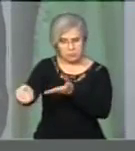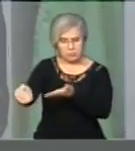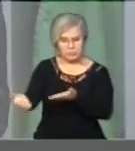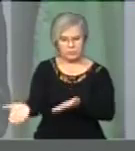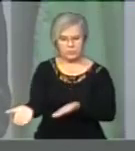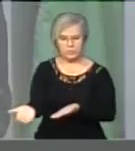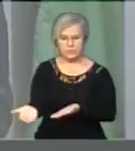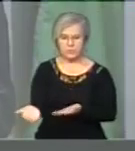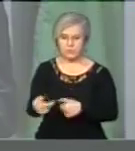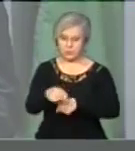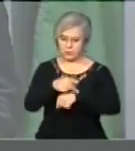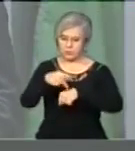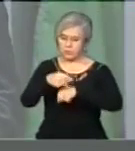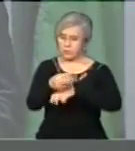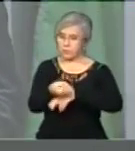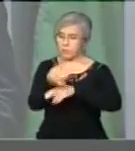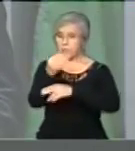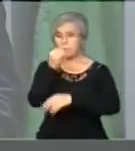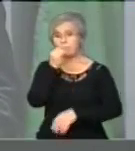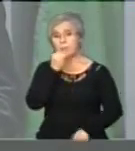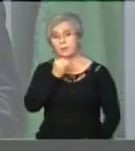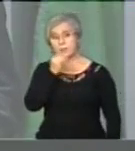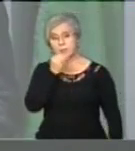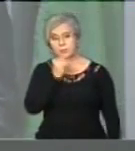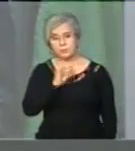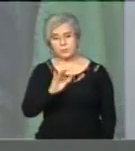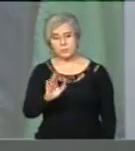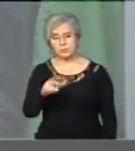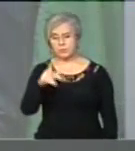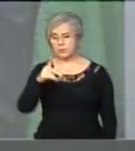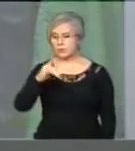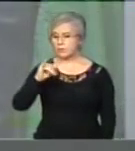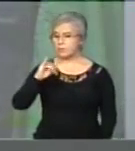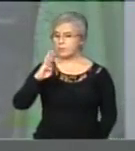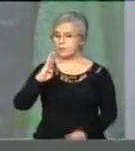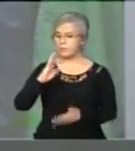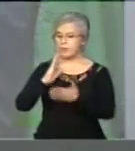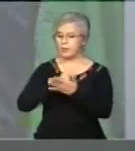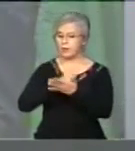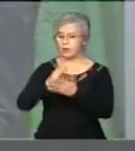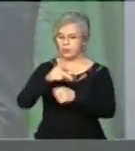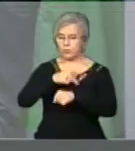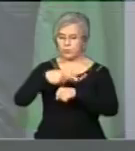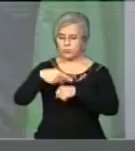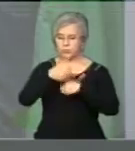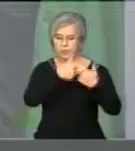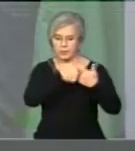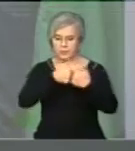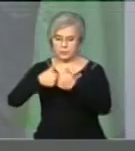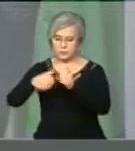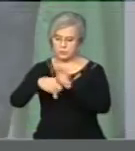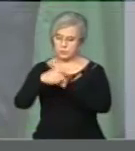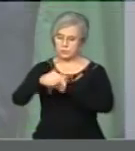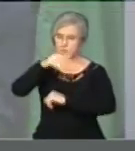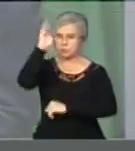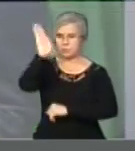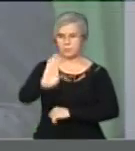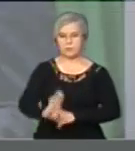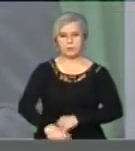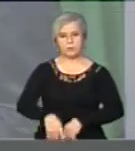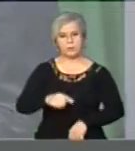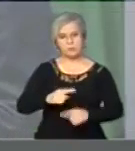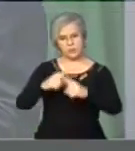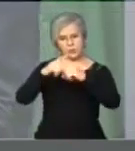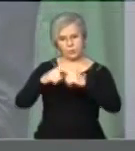Países, senhor presidente, vamos analisar, por exemplo, o PIB de alguns países vizinhos ao Brasil, que estão competindo